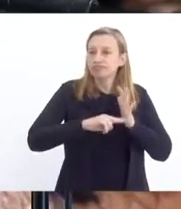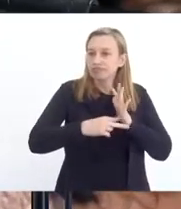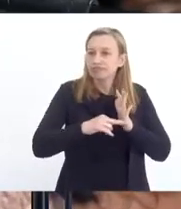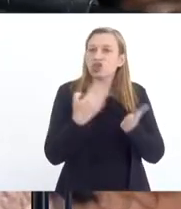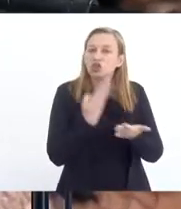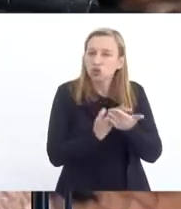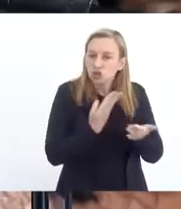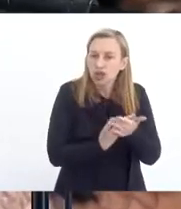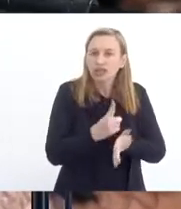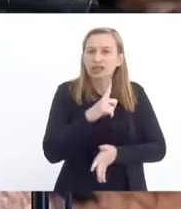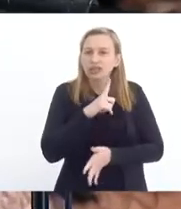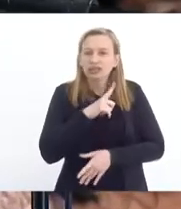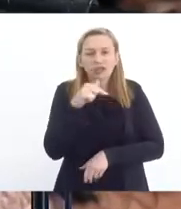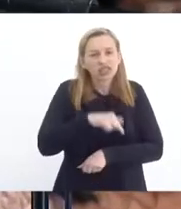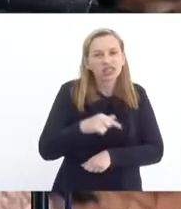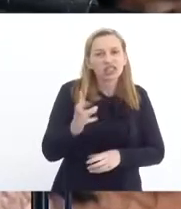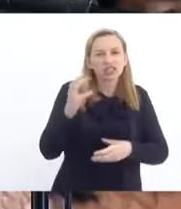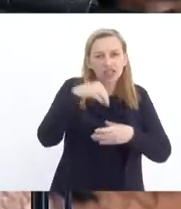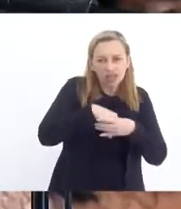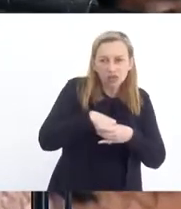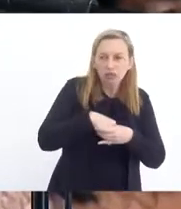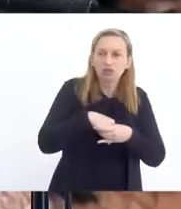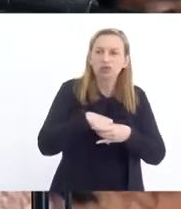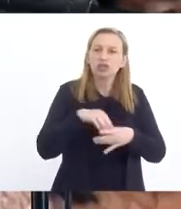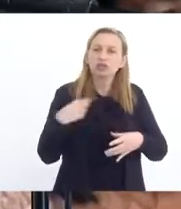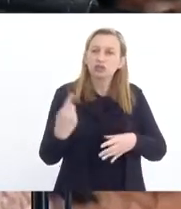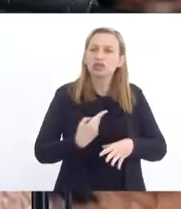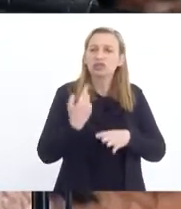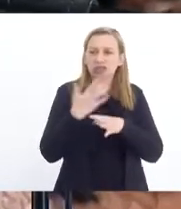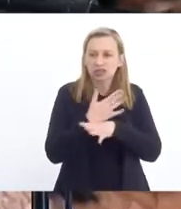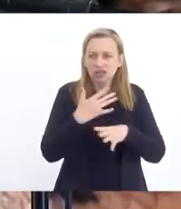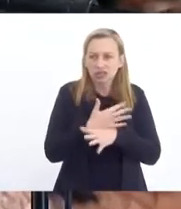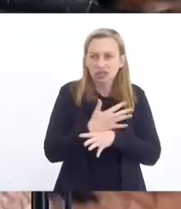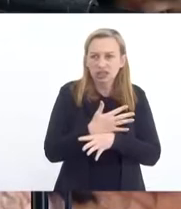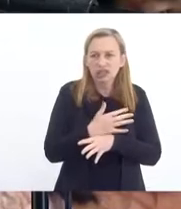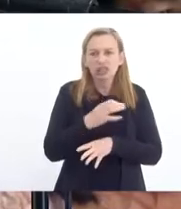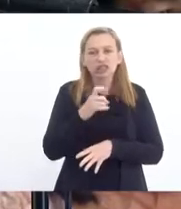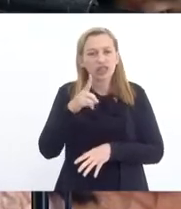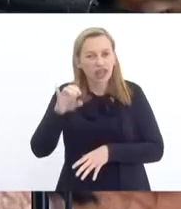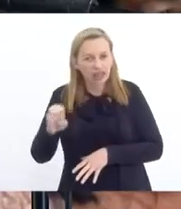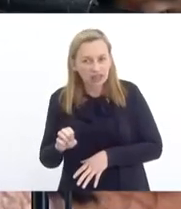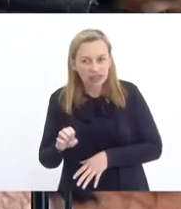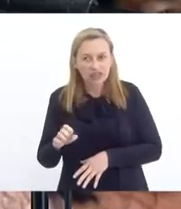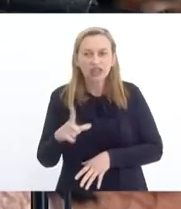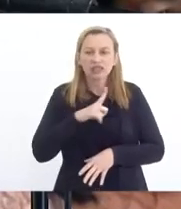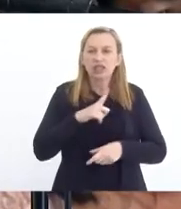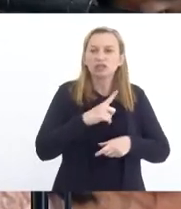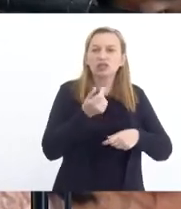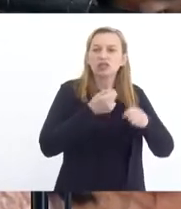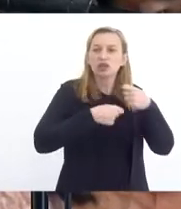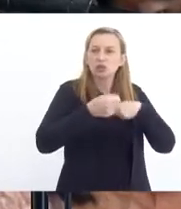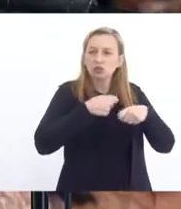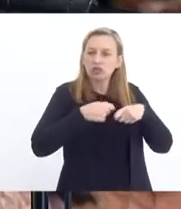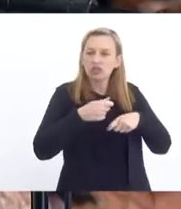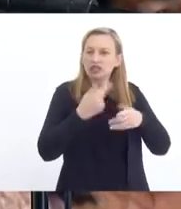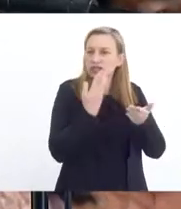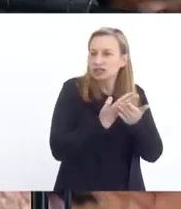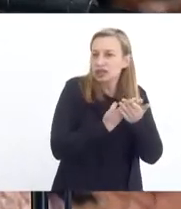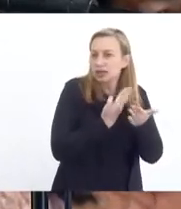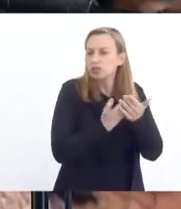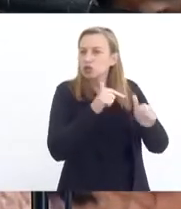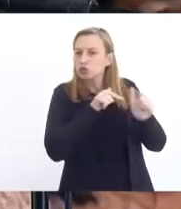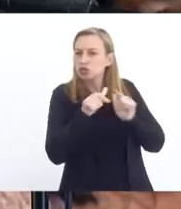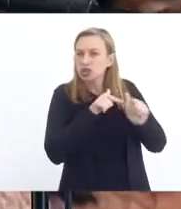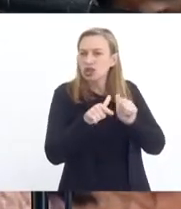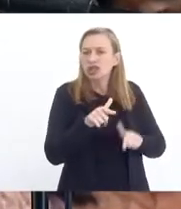que temos aqui dentro da nossa região, no DIEESE, nós temos economistas que fazem trabalhos, estudos, nós temos